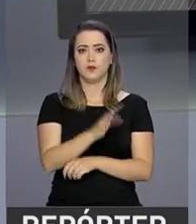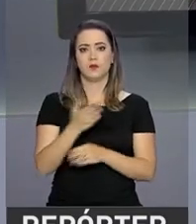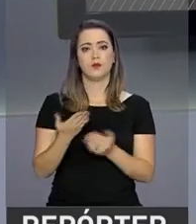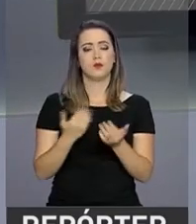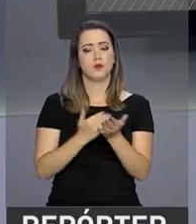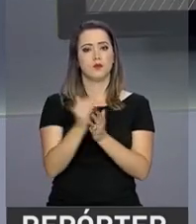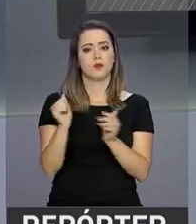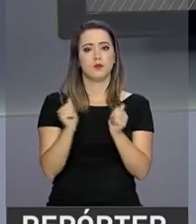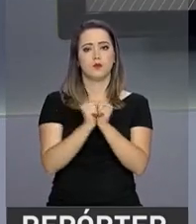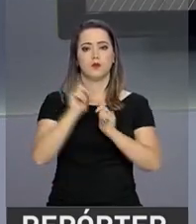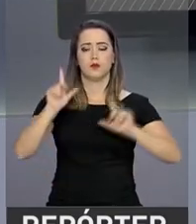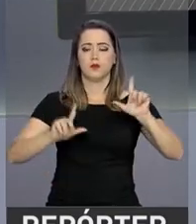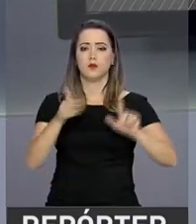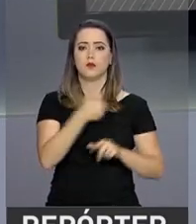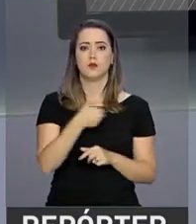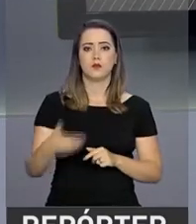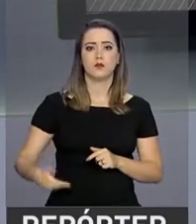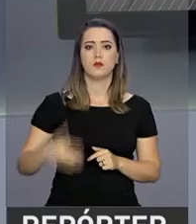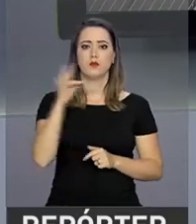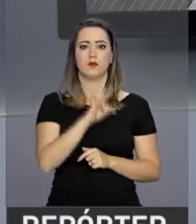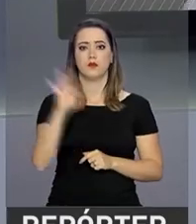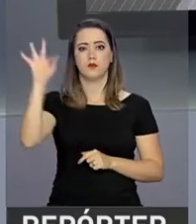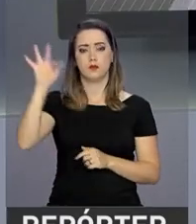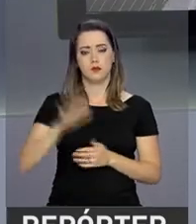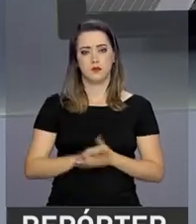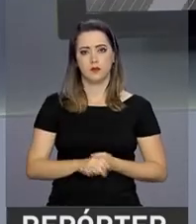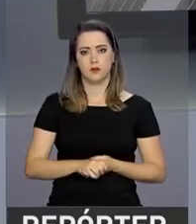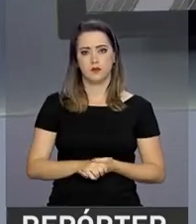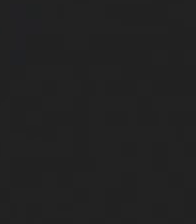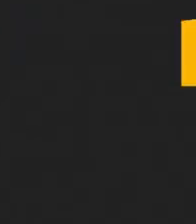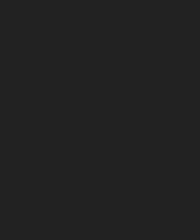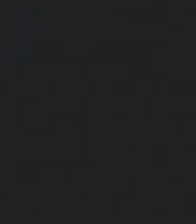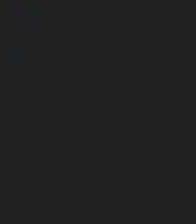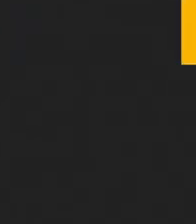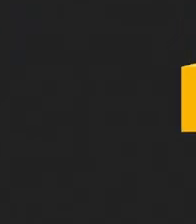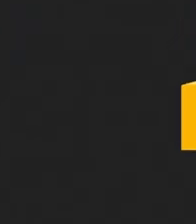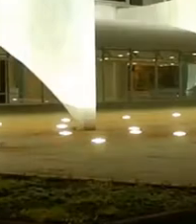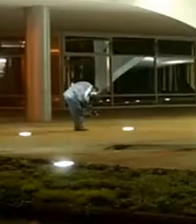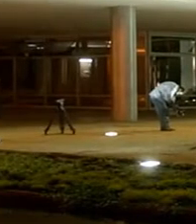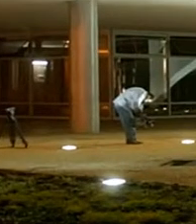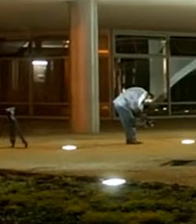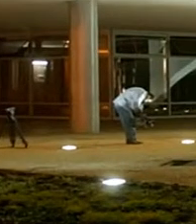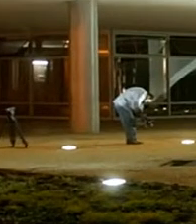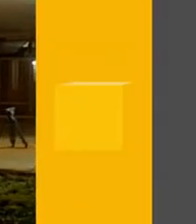boa tarde para você e continue com a gente na NBR, a TV do Governo Federal. Música.